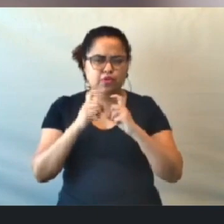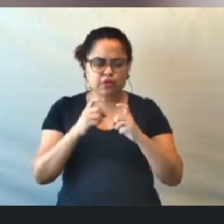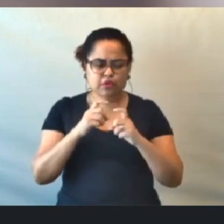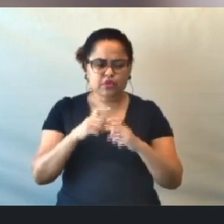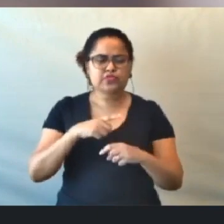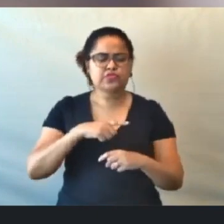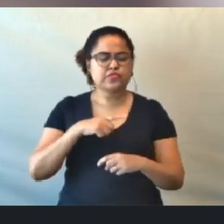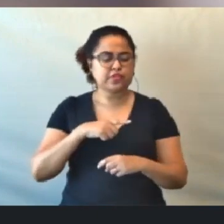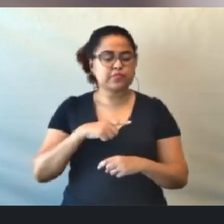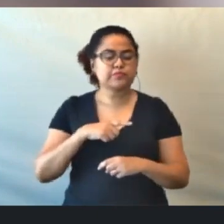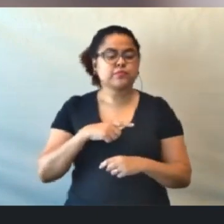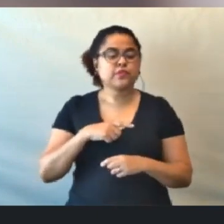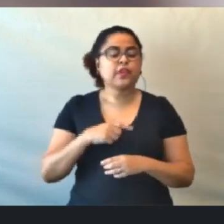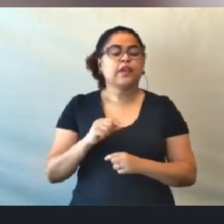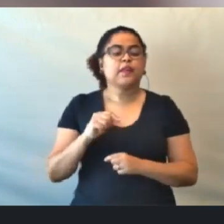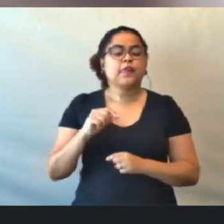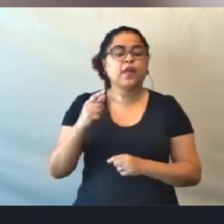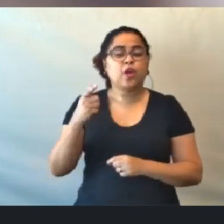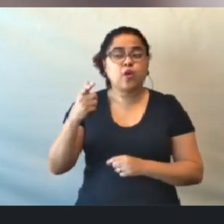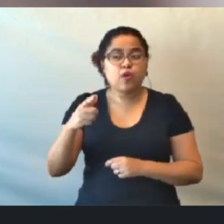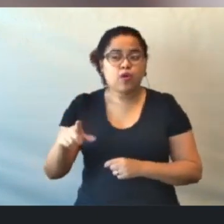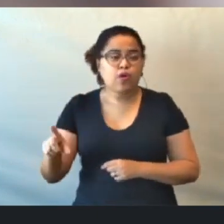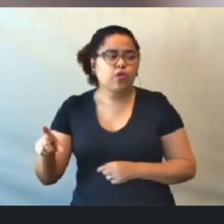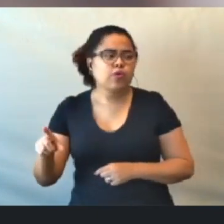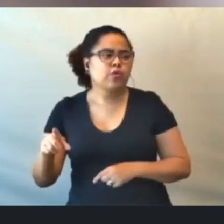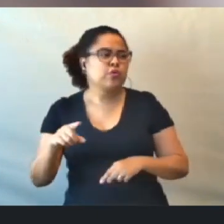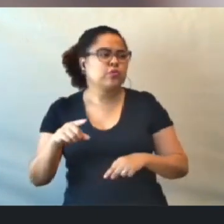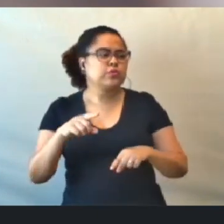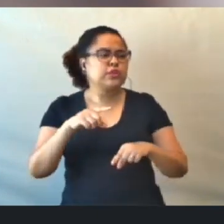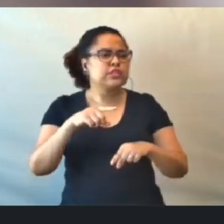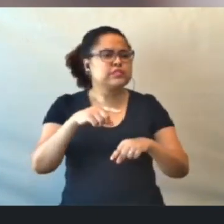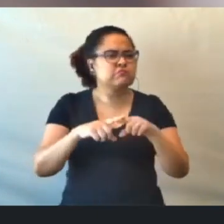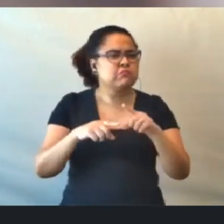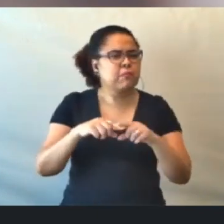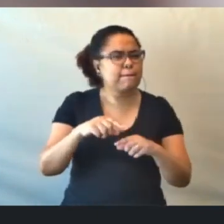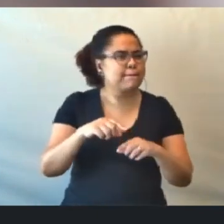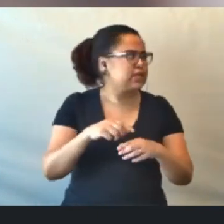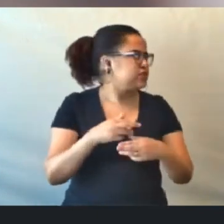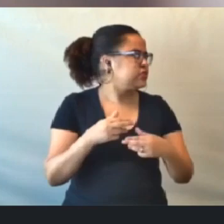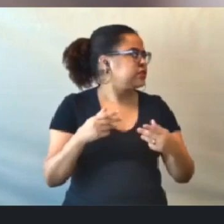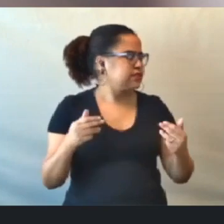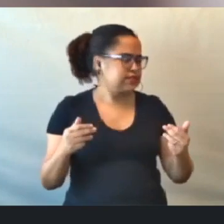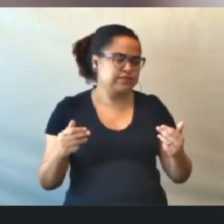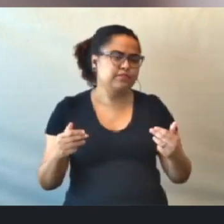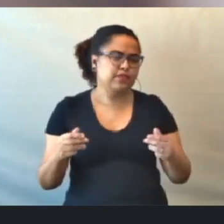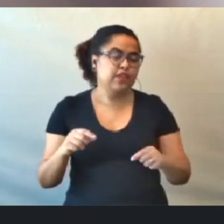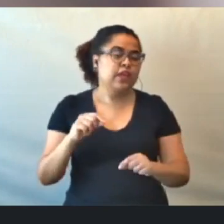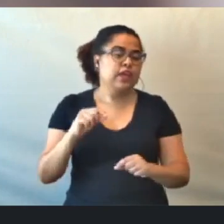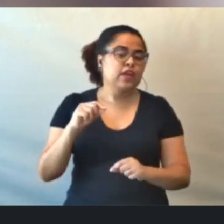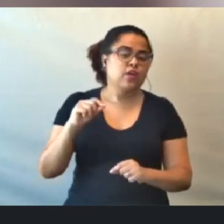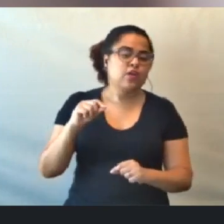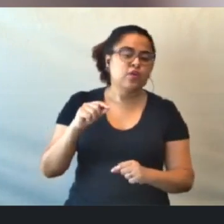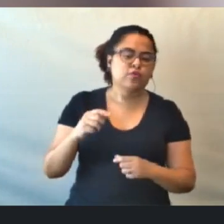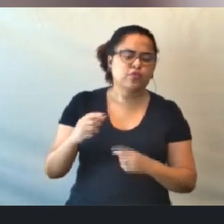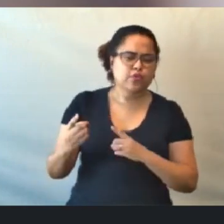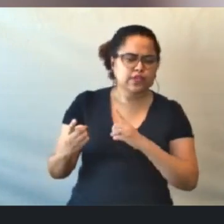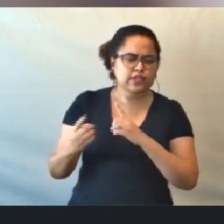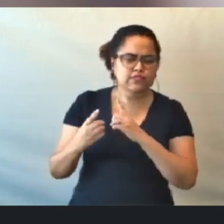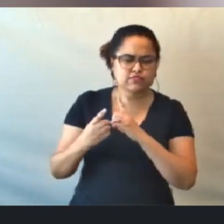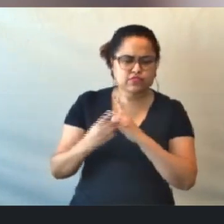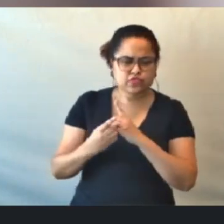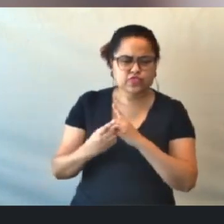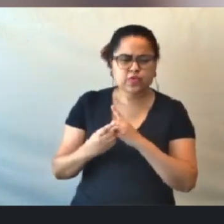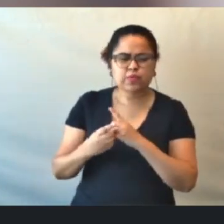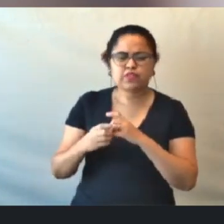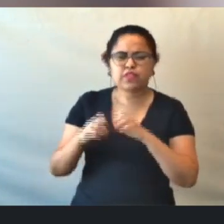outras medidas, né? Só que, pelo meu entendimento, que é muito pequeno, da estrutura, né, de como a prefeitura